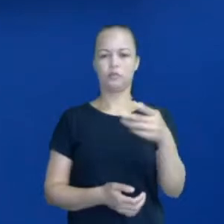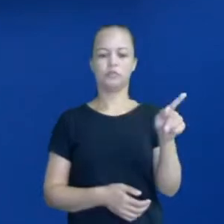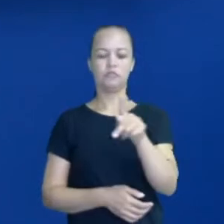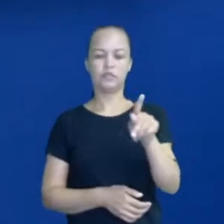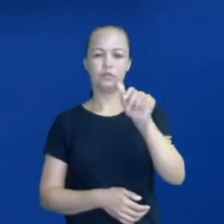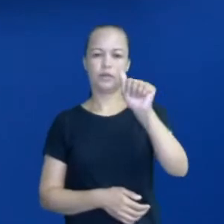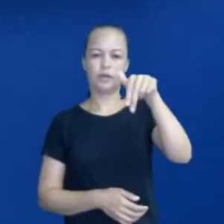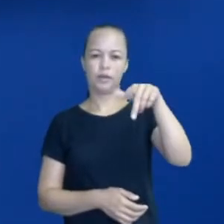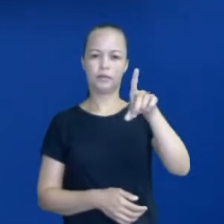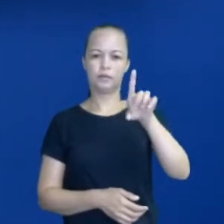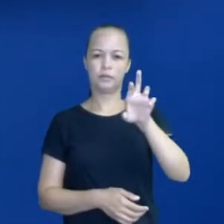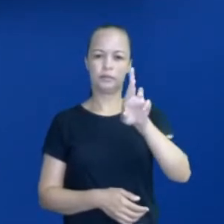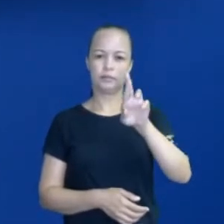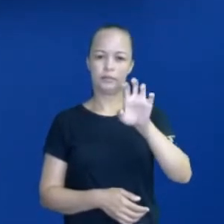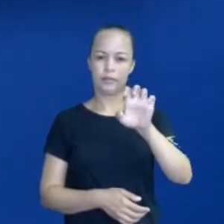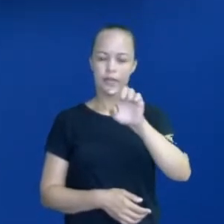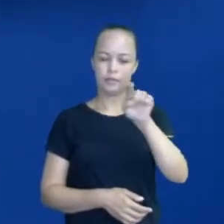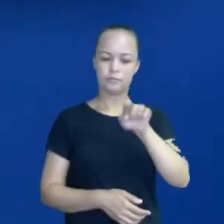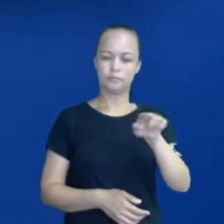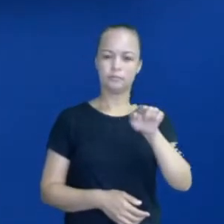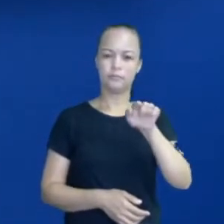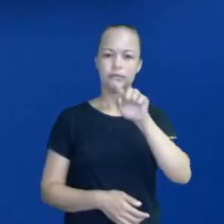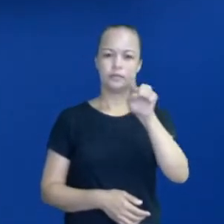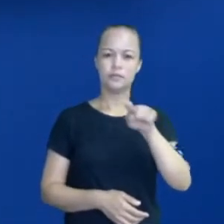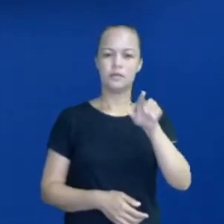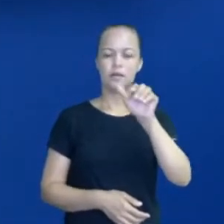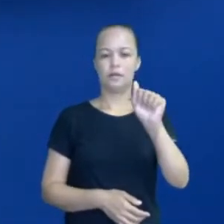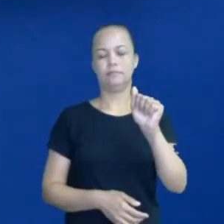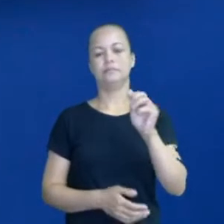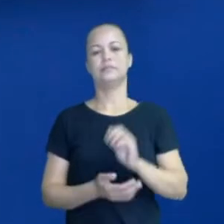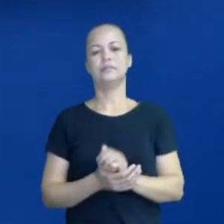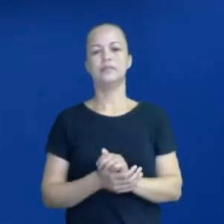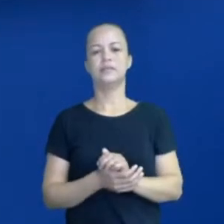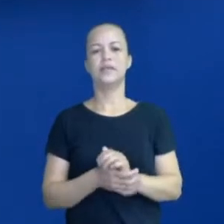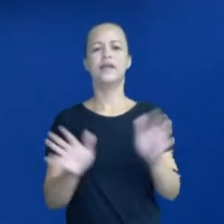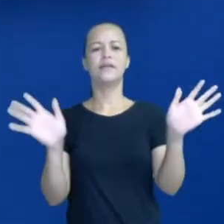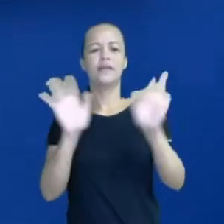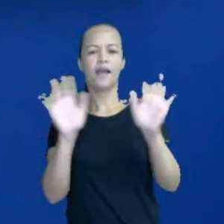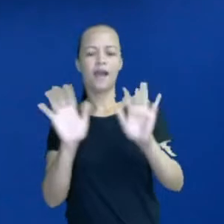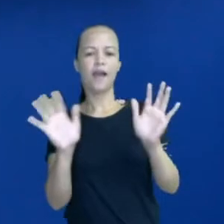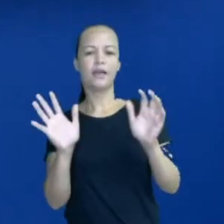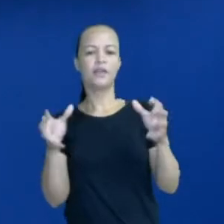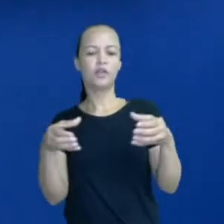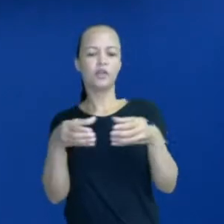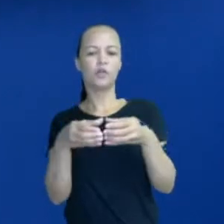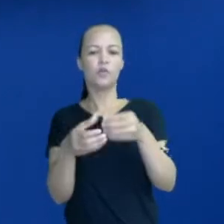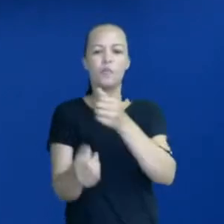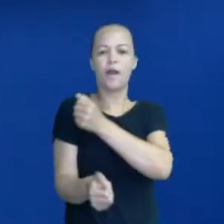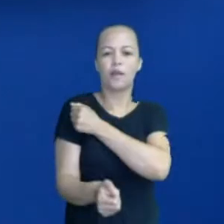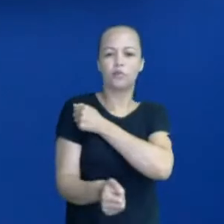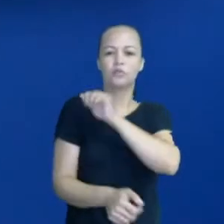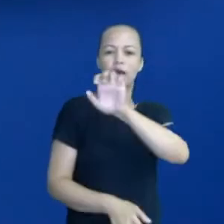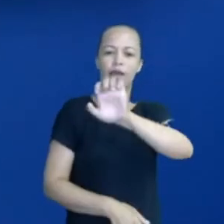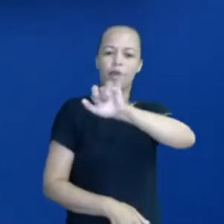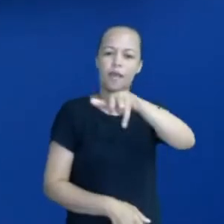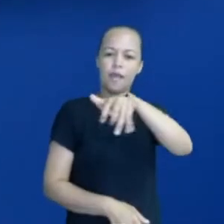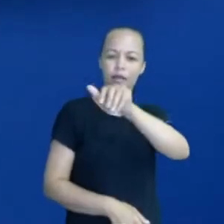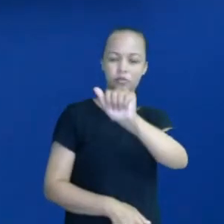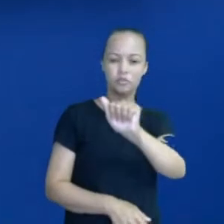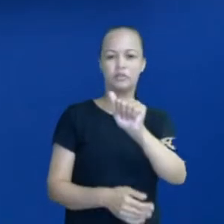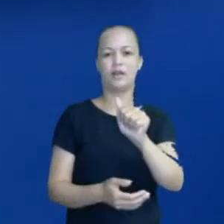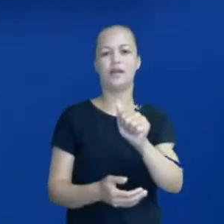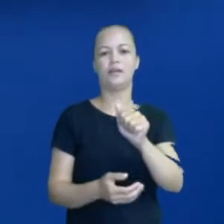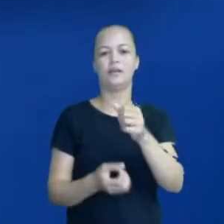E aí, turma da EJA, que bom receber vocês aqui mais uma vez para a gente dar continuidade à nossa